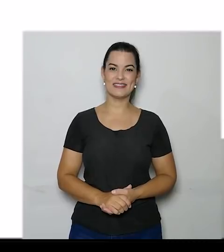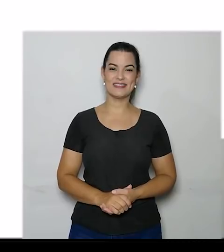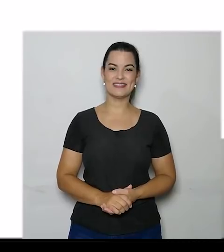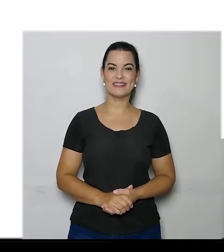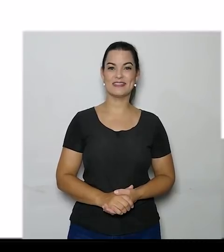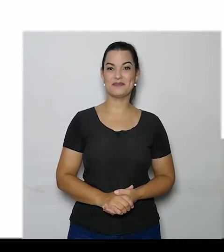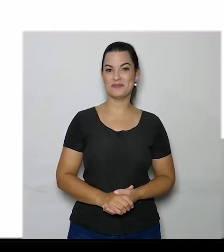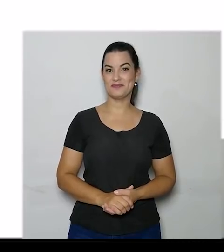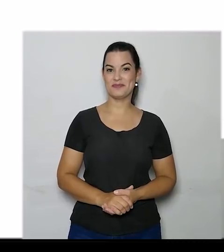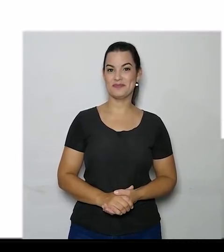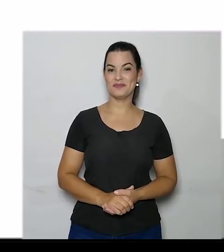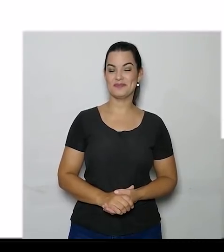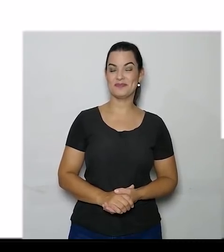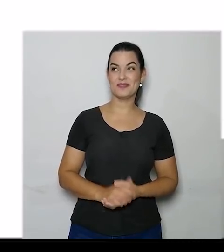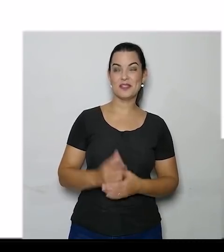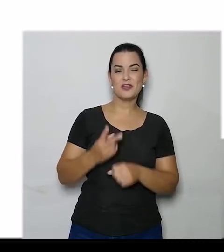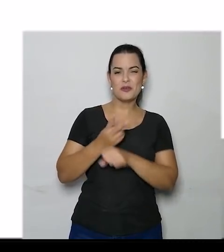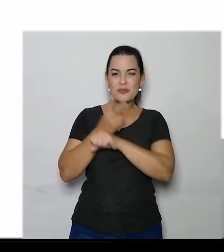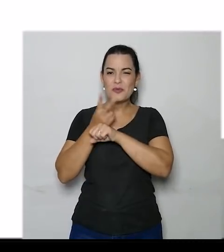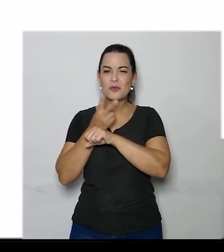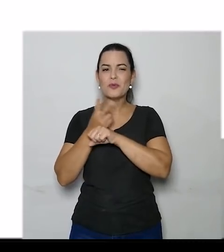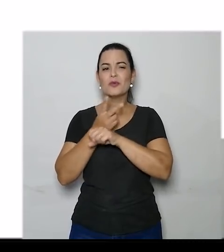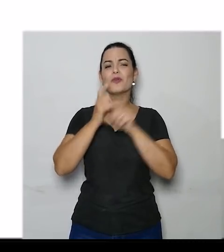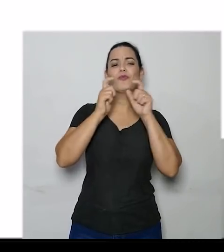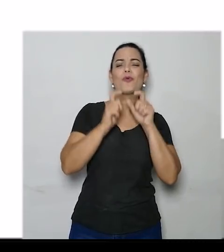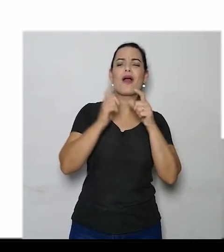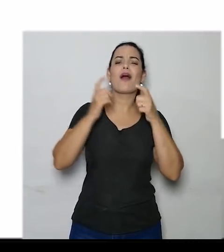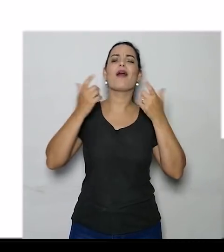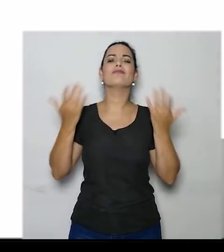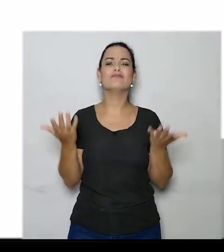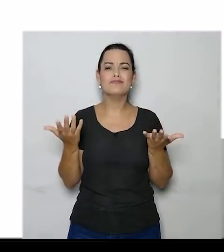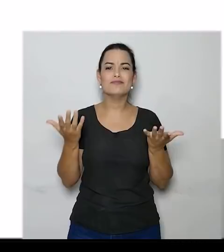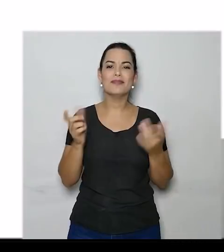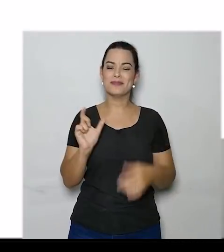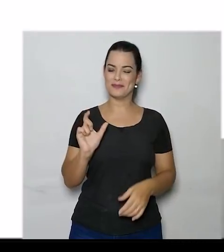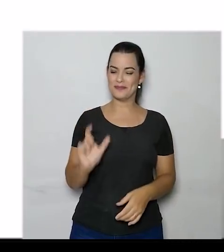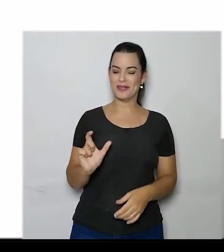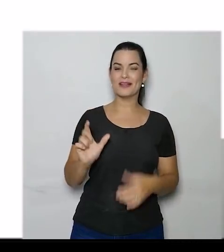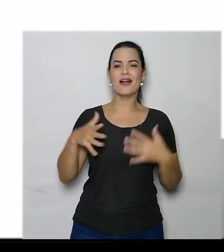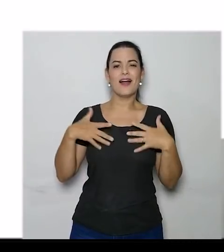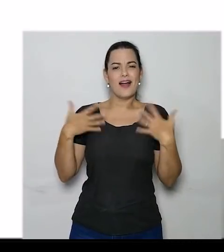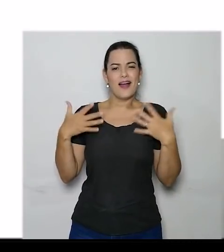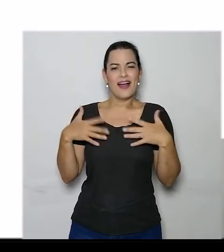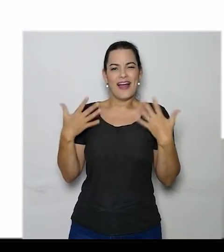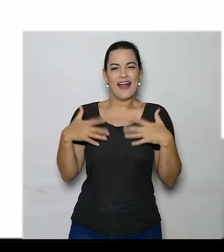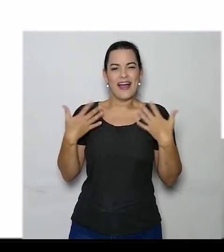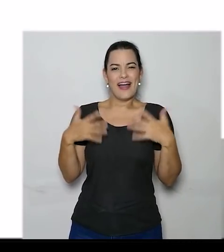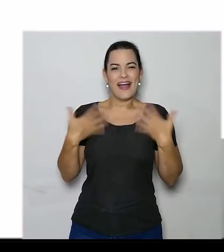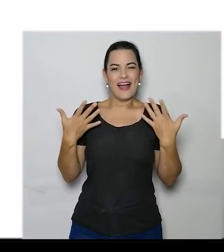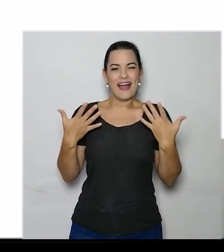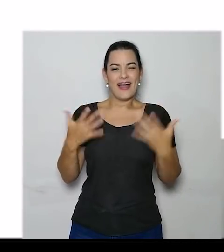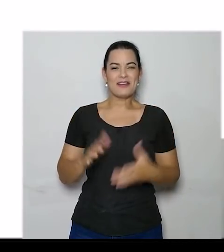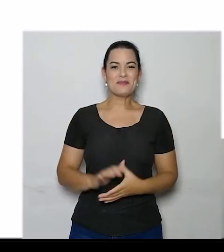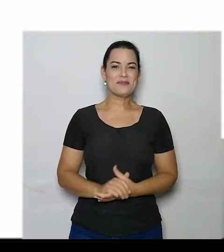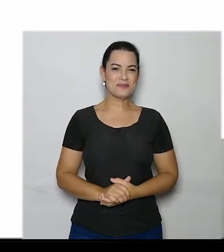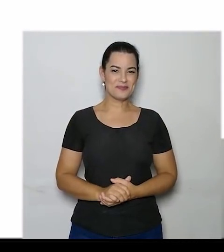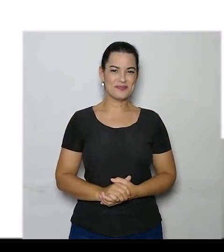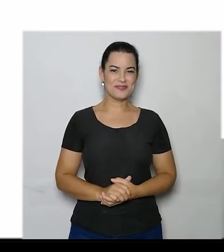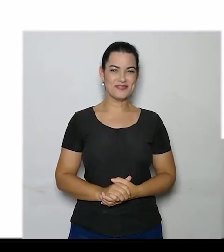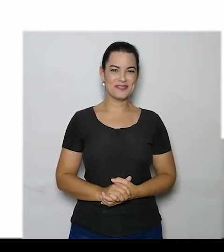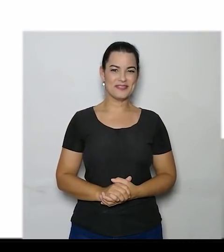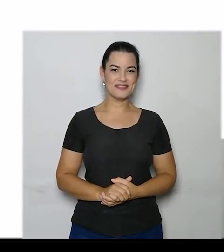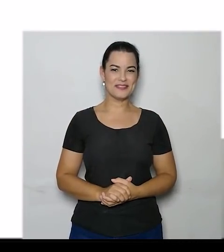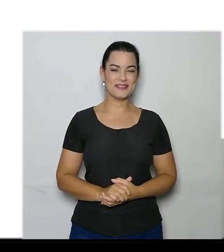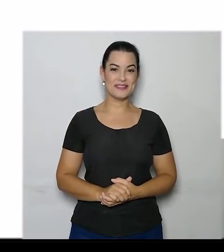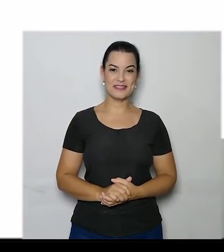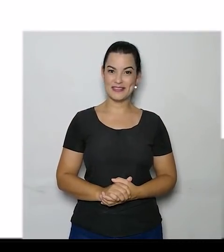Tente localizar onde está escrita a palavra alegria. Tempo